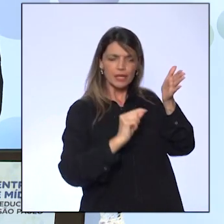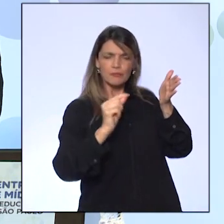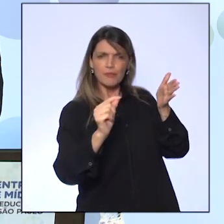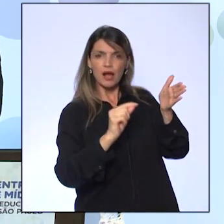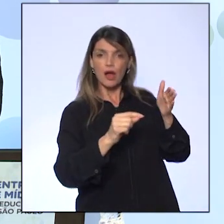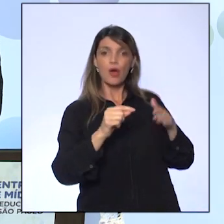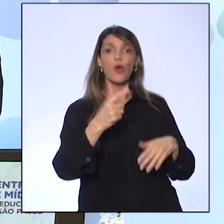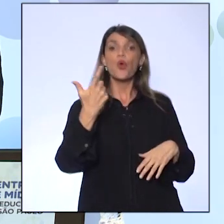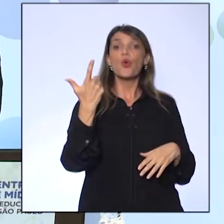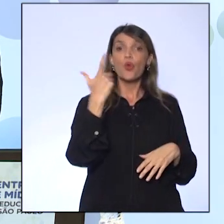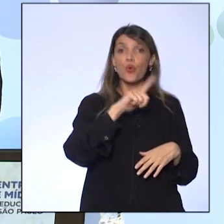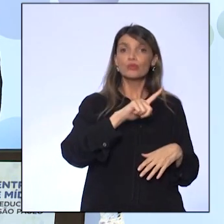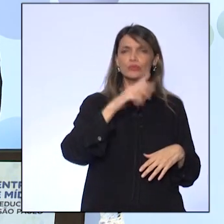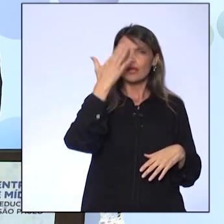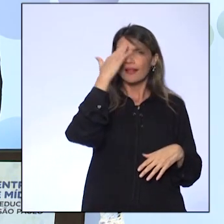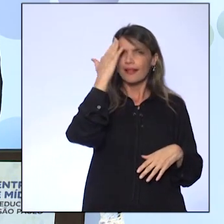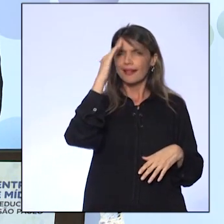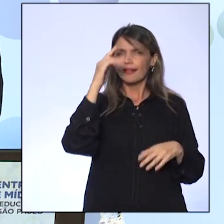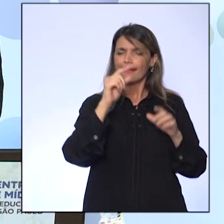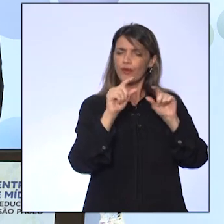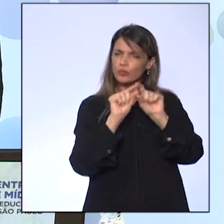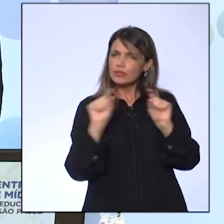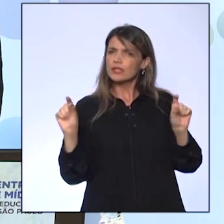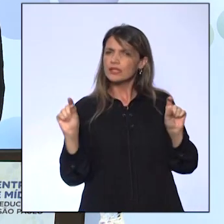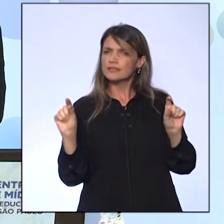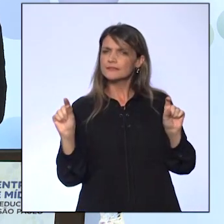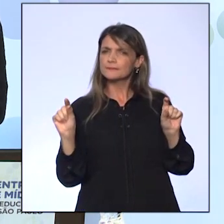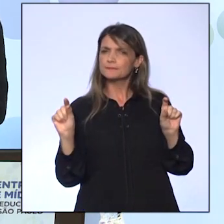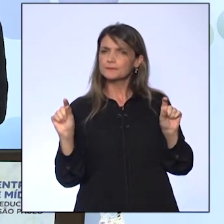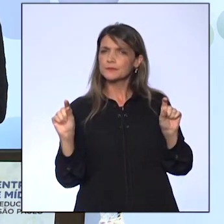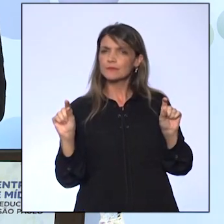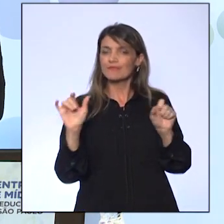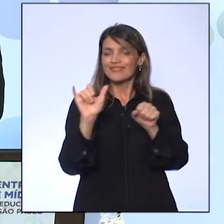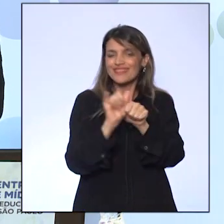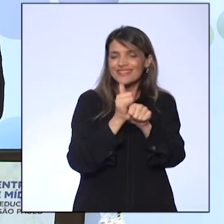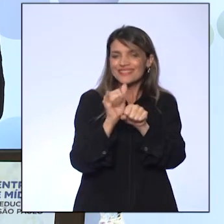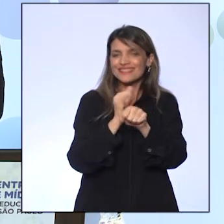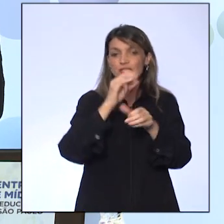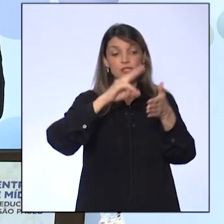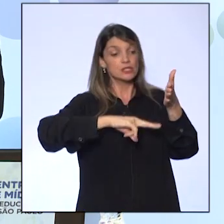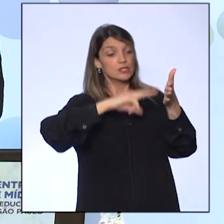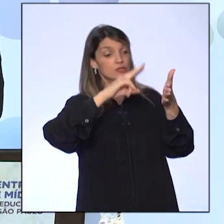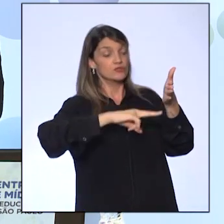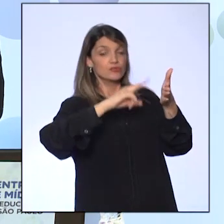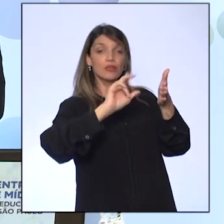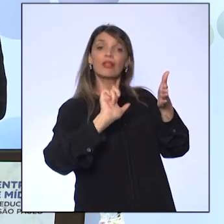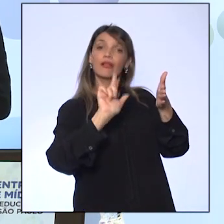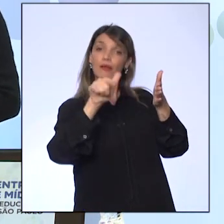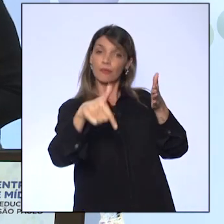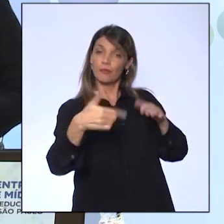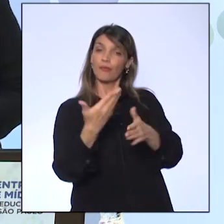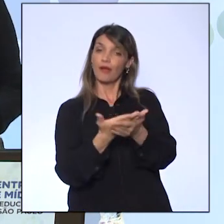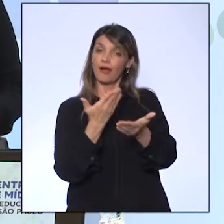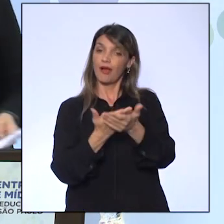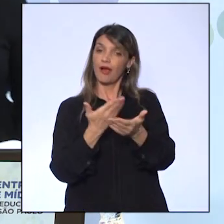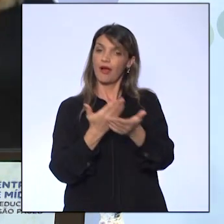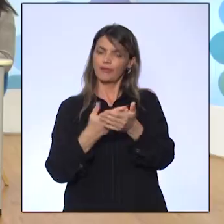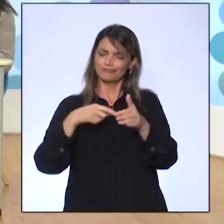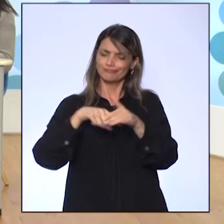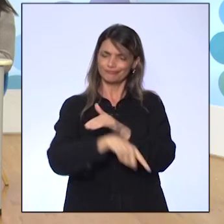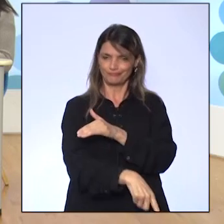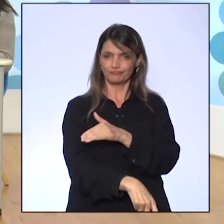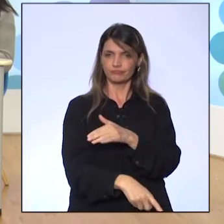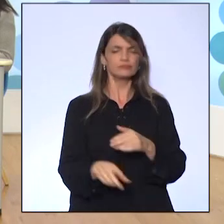entender o texto? Isso chama-se o quê? Estratégia de leitura, que nós vamos nos aprofundar na próxima aula. O que eu